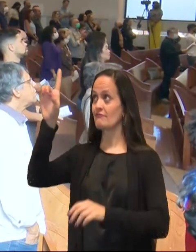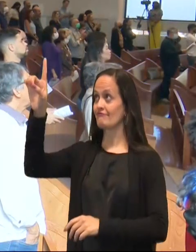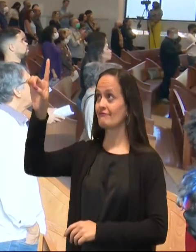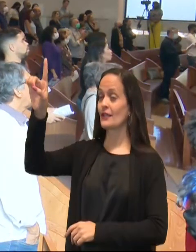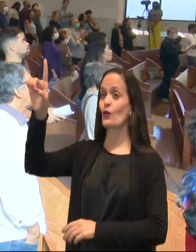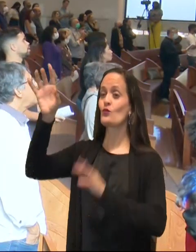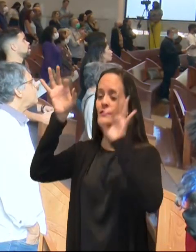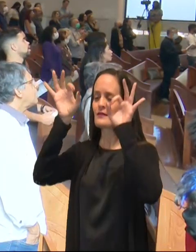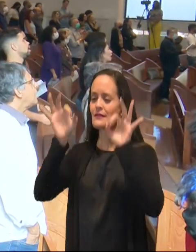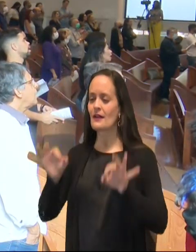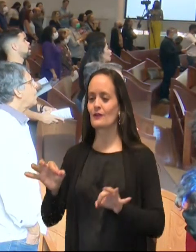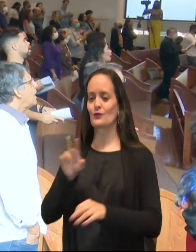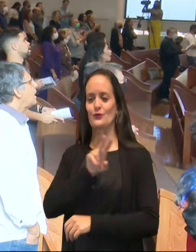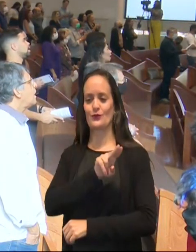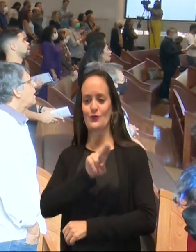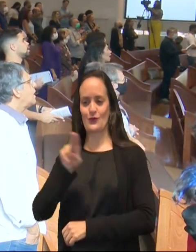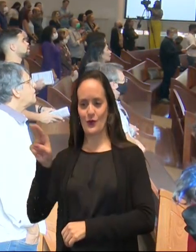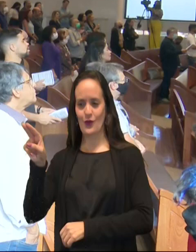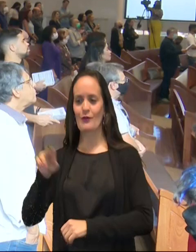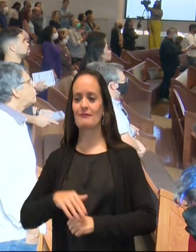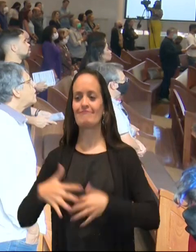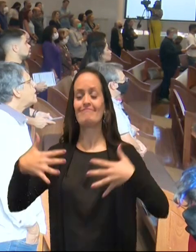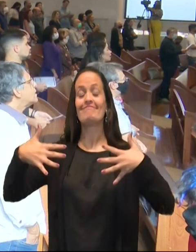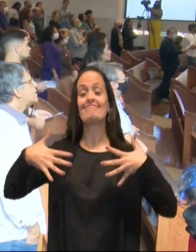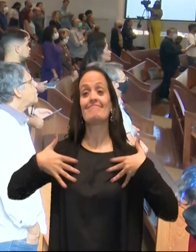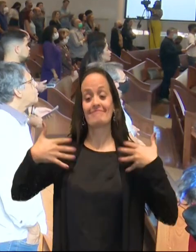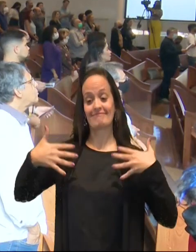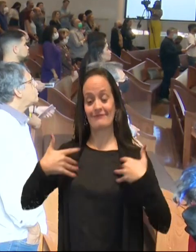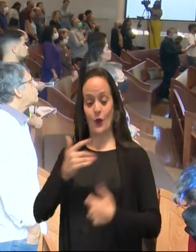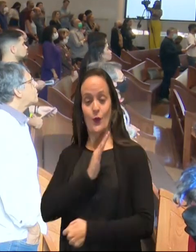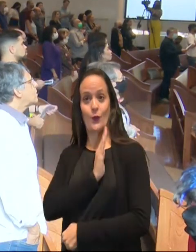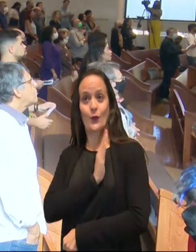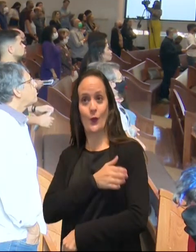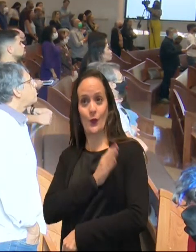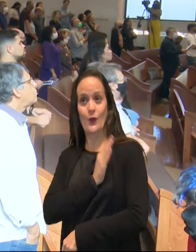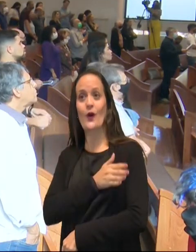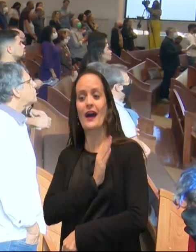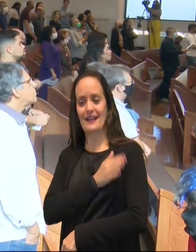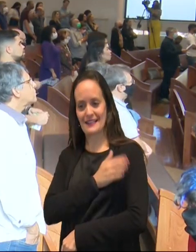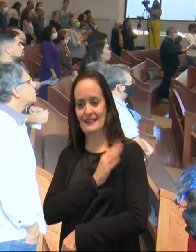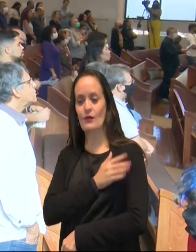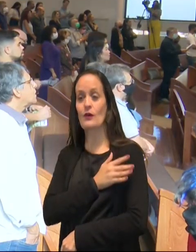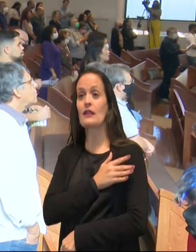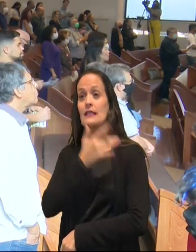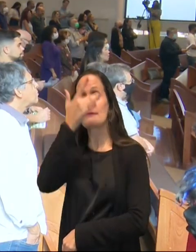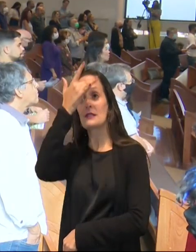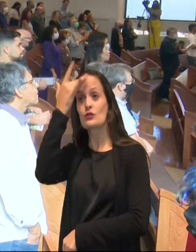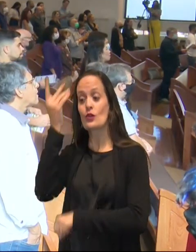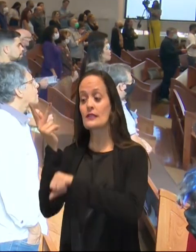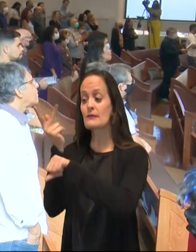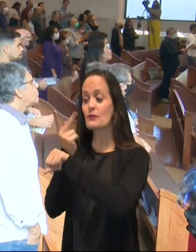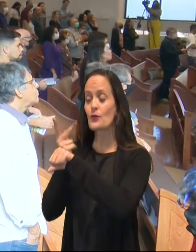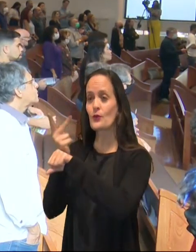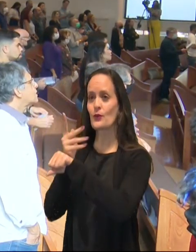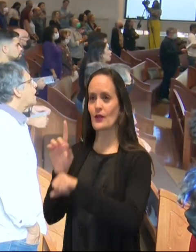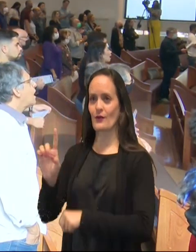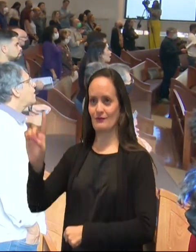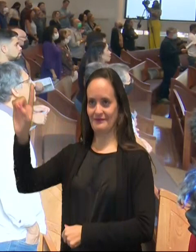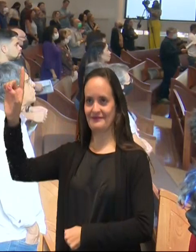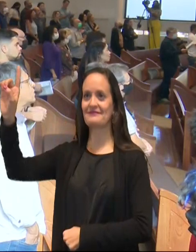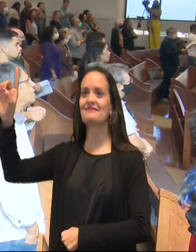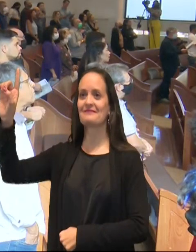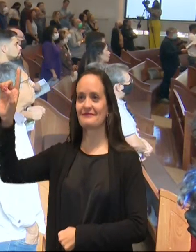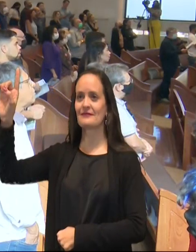santo nome. Alegre-se o coração dos que buscam o Senhor.